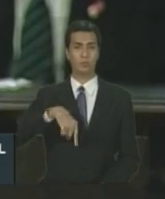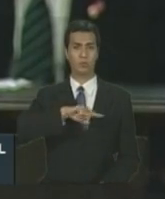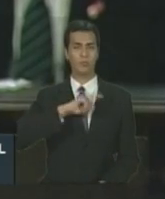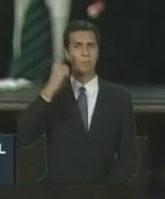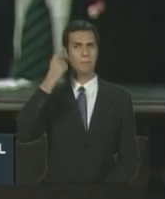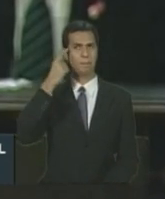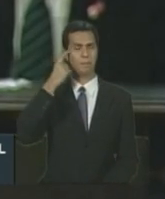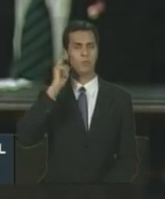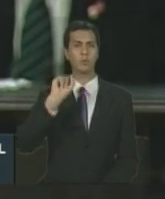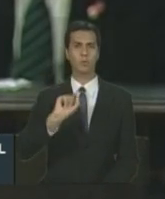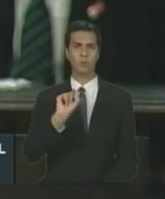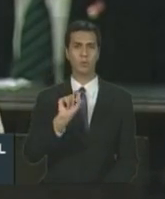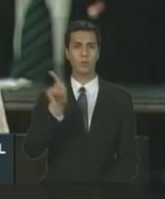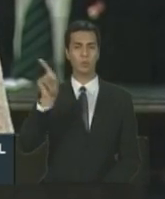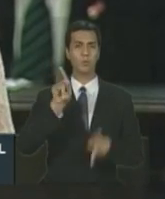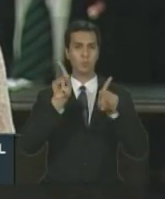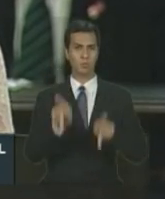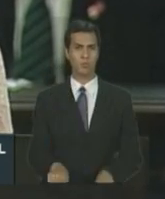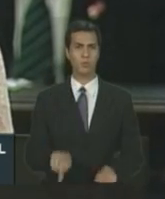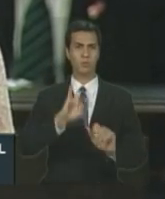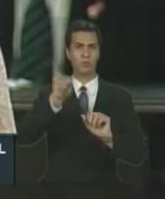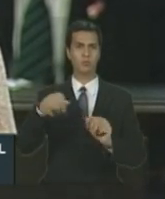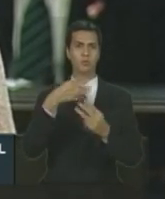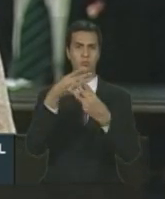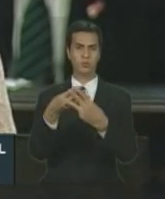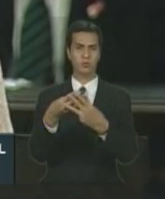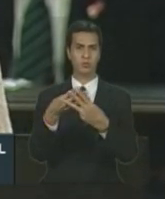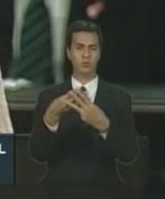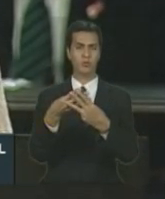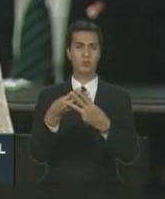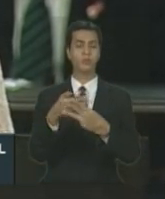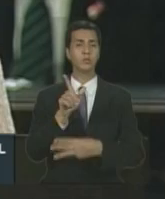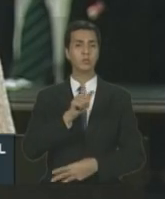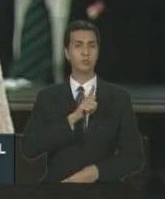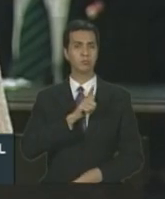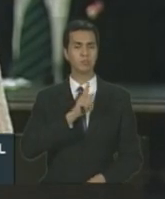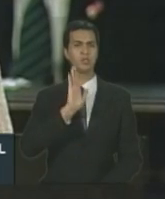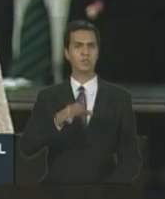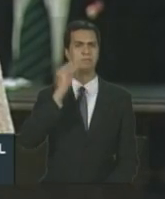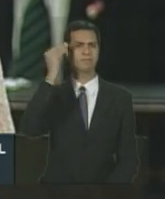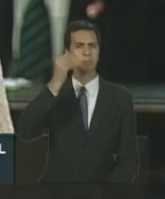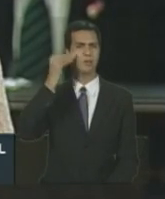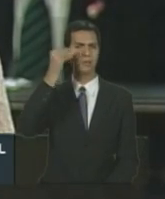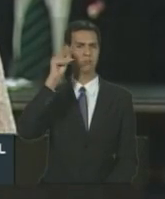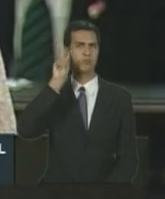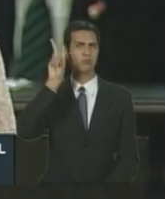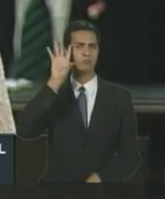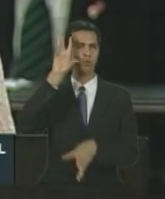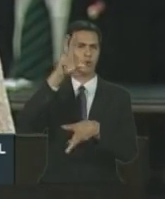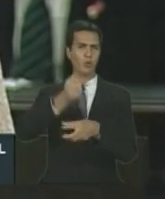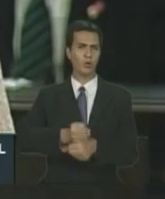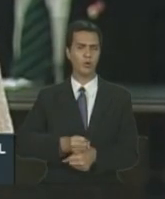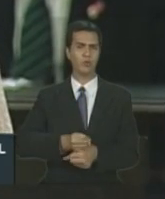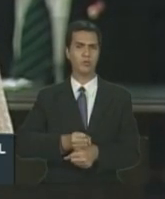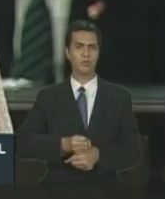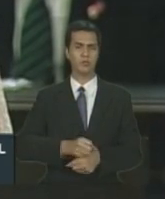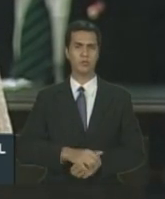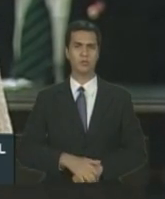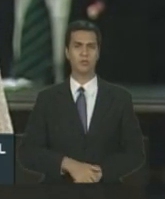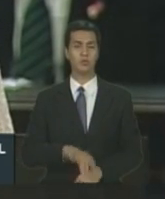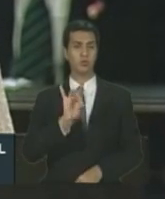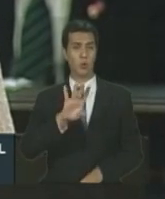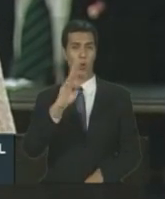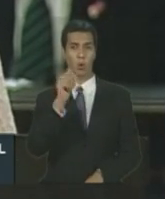consideramos que o povo judeu tem uma imensa experiência histórica não só essa